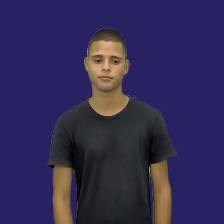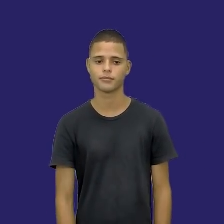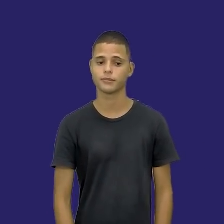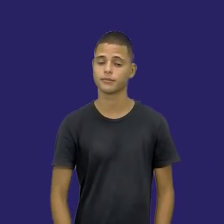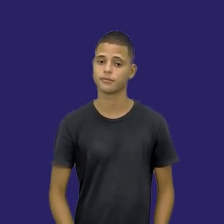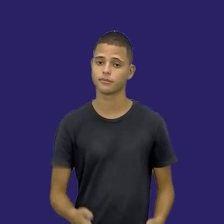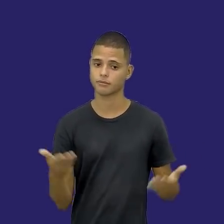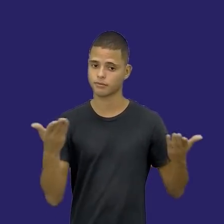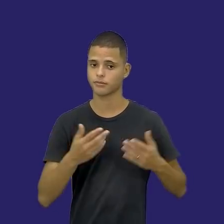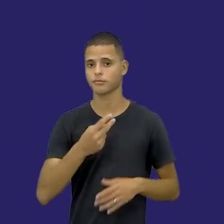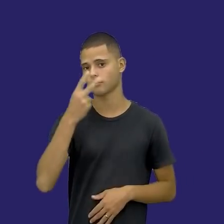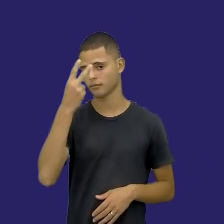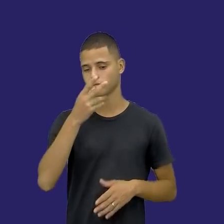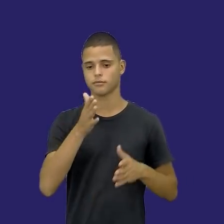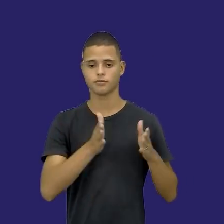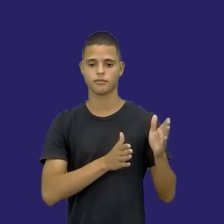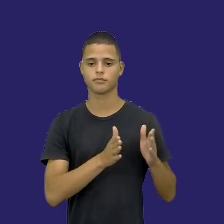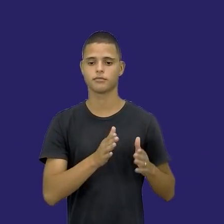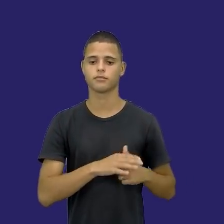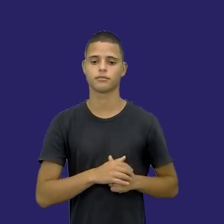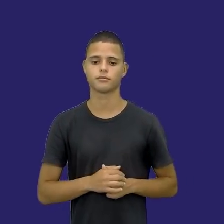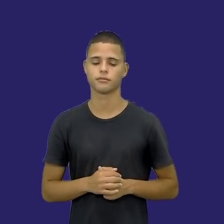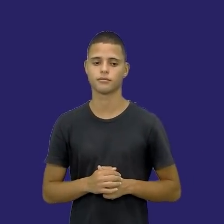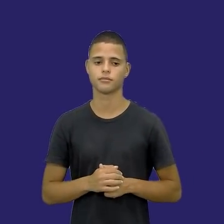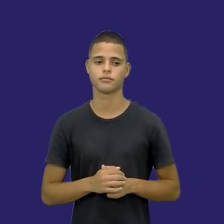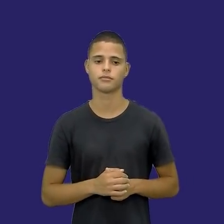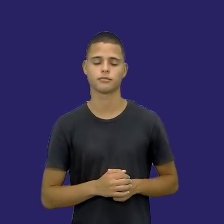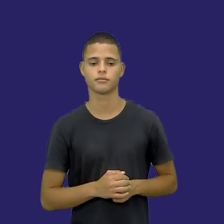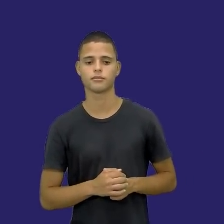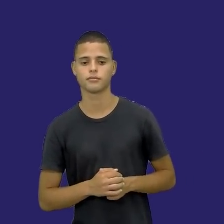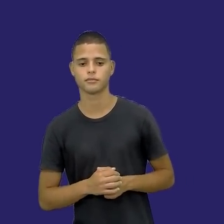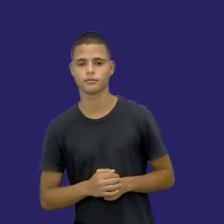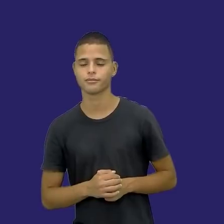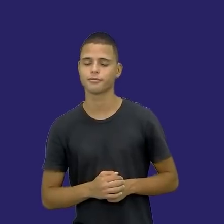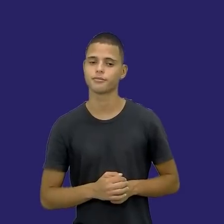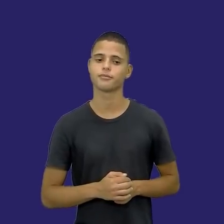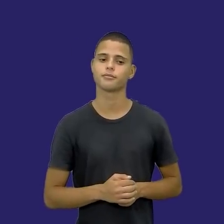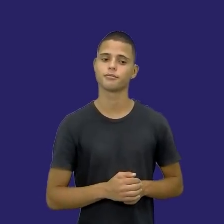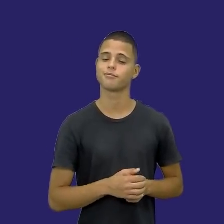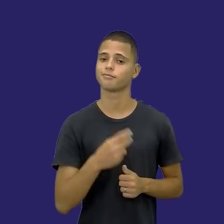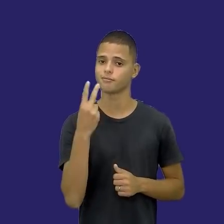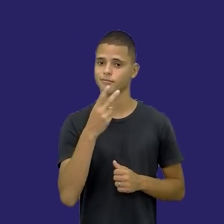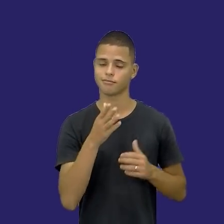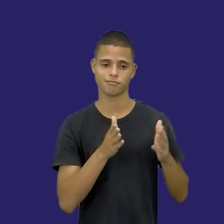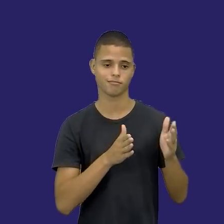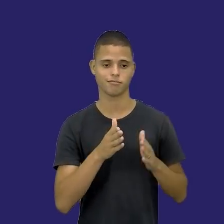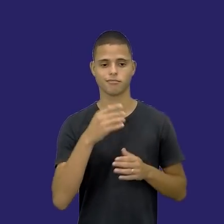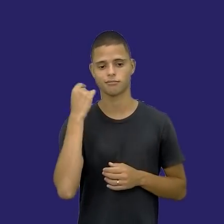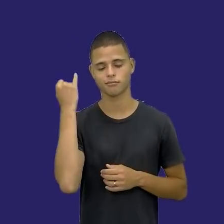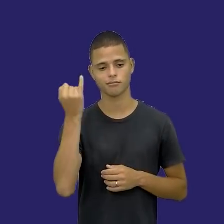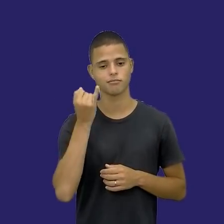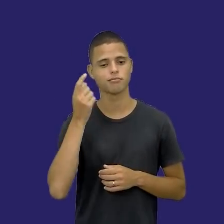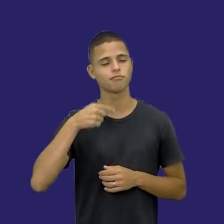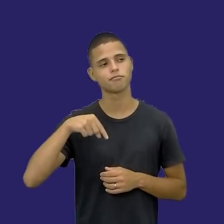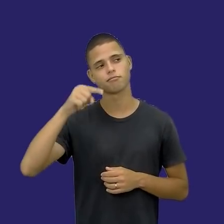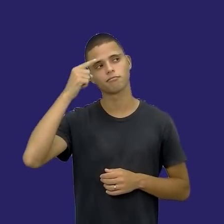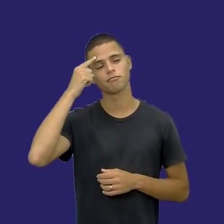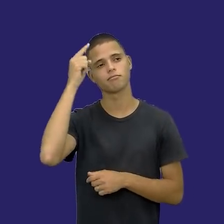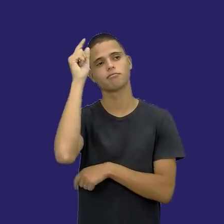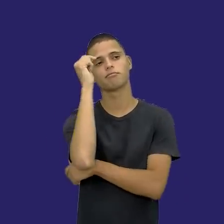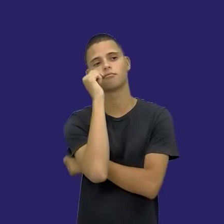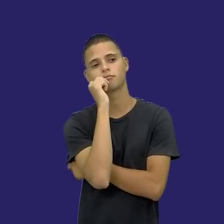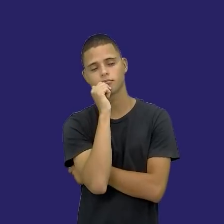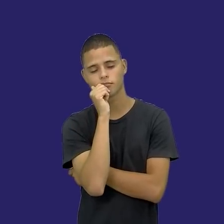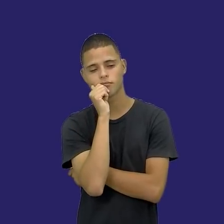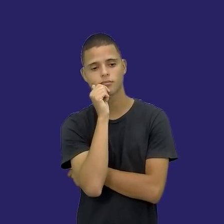entrando agora no segundo momento. Esse segundo momento, ele é fundamental também quando a gente pensa, né,